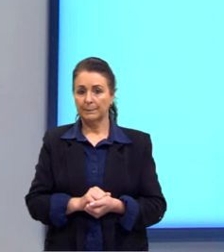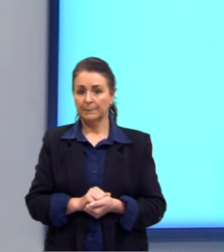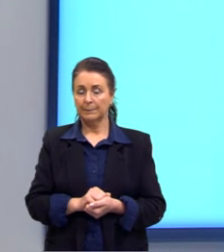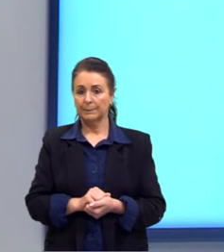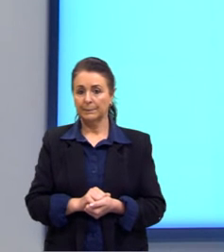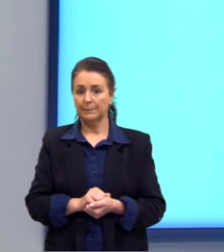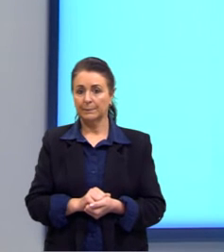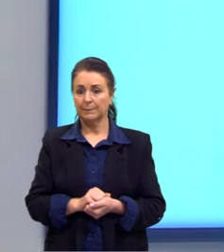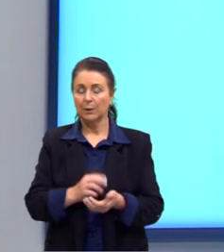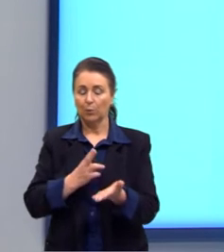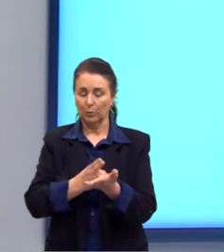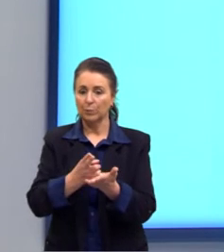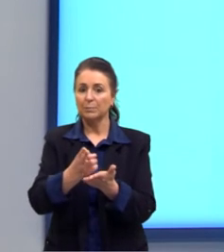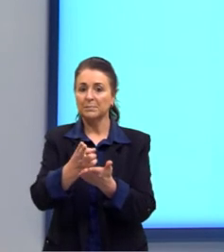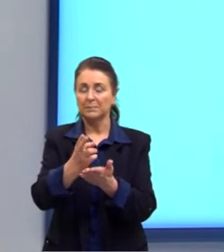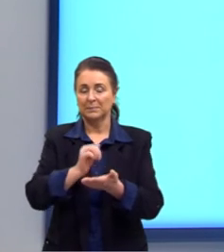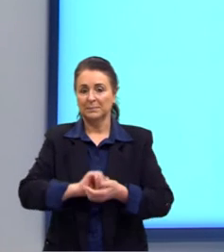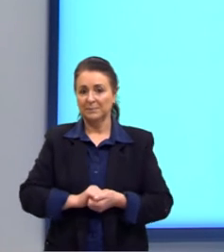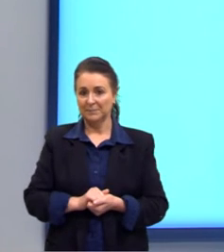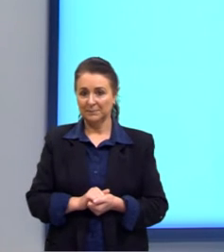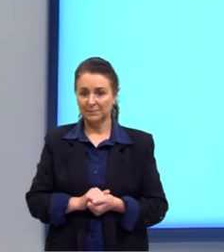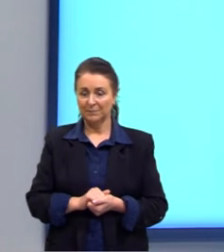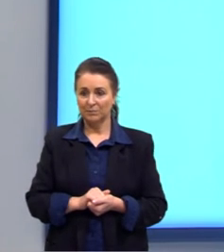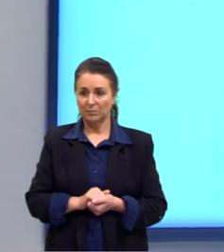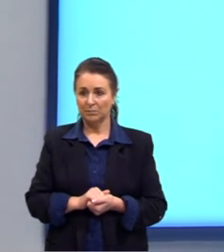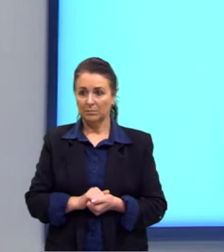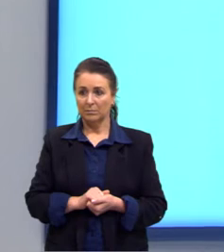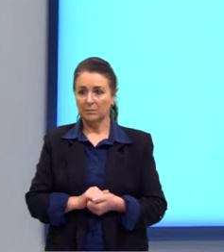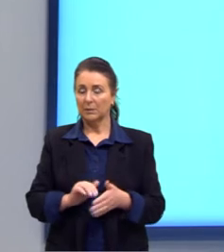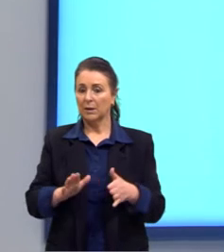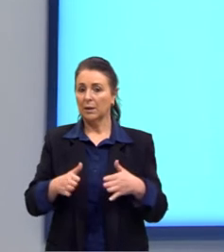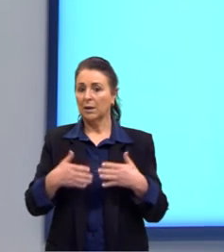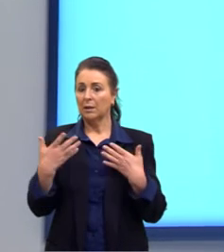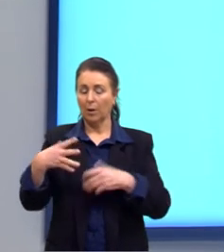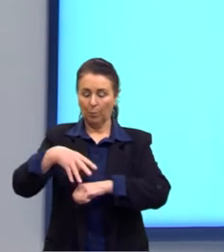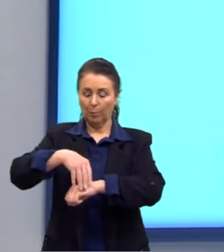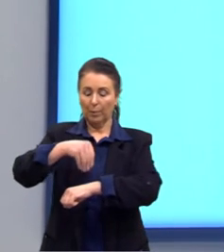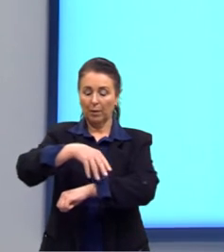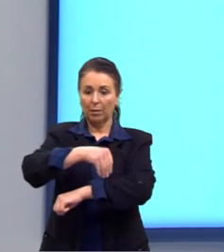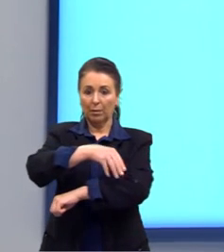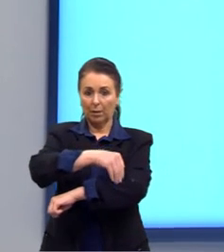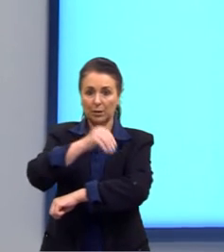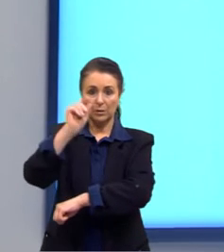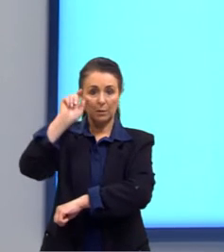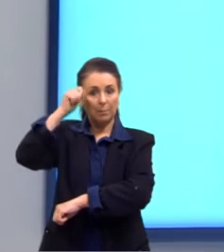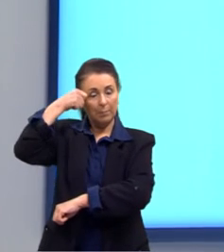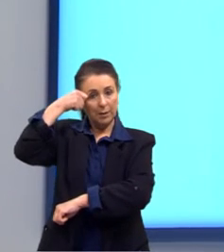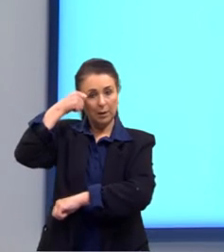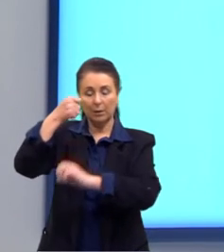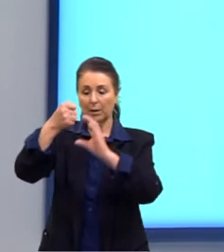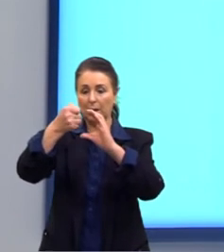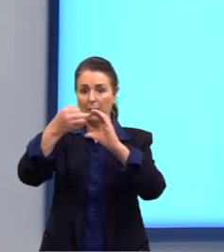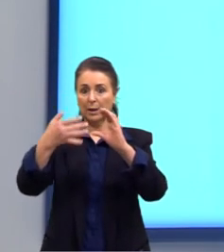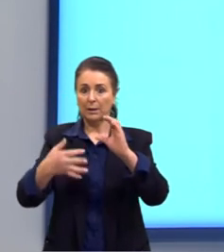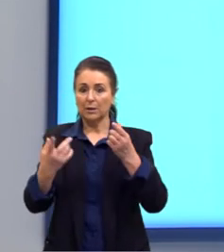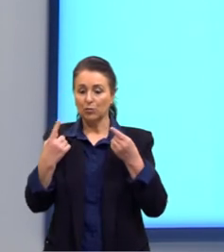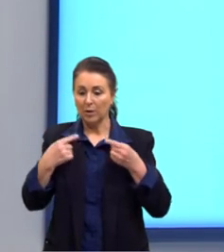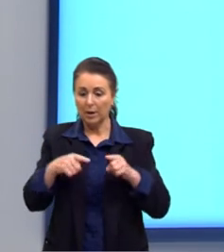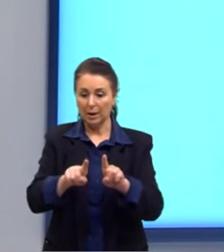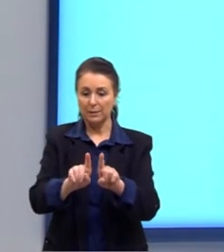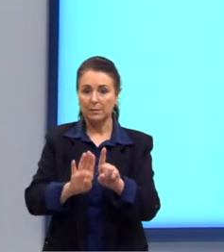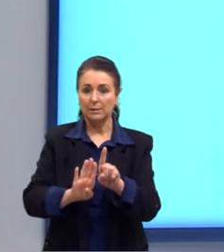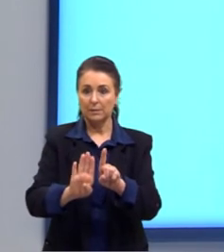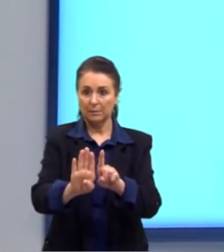Ah tá vamos lá então e o sendo então a pelagem preta característica recessiva